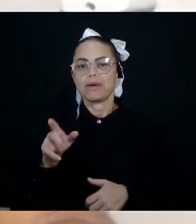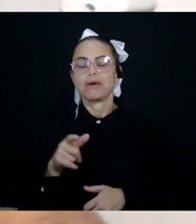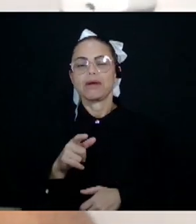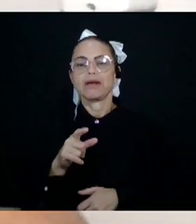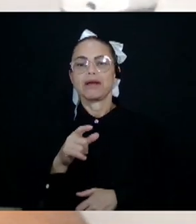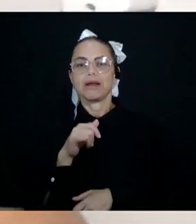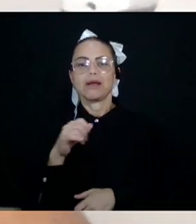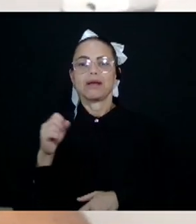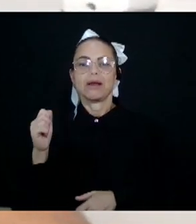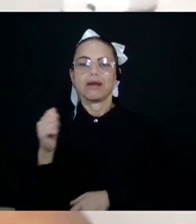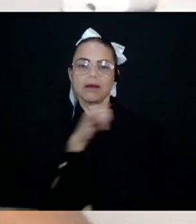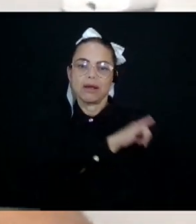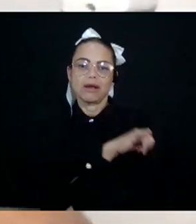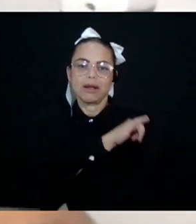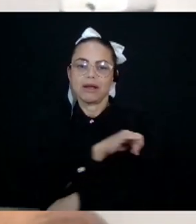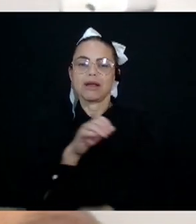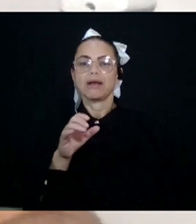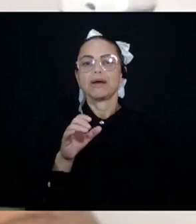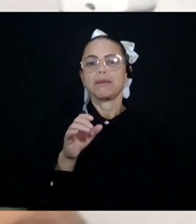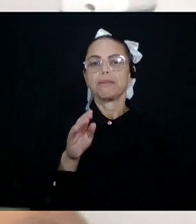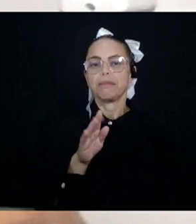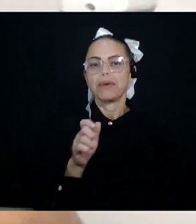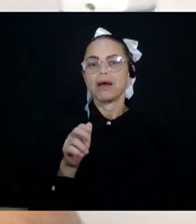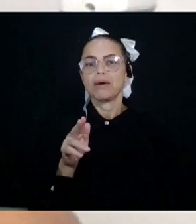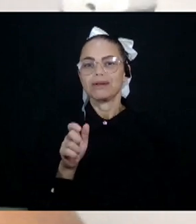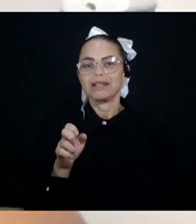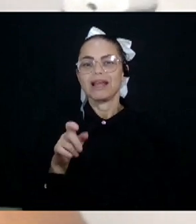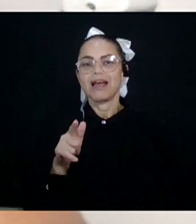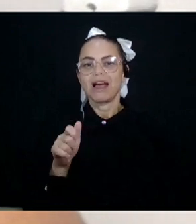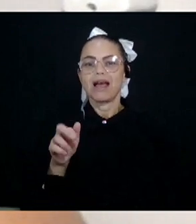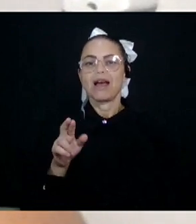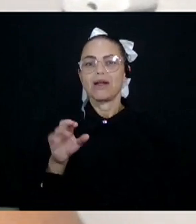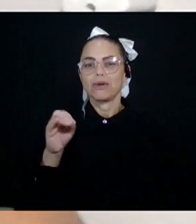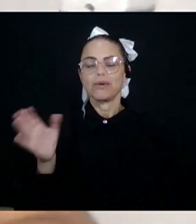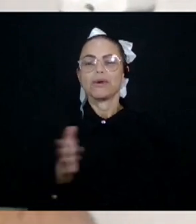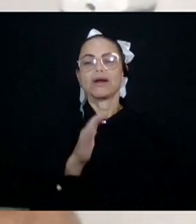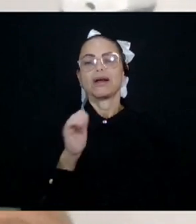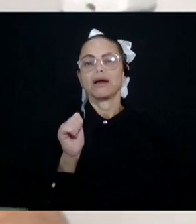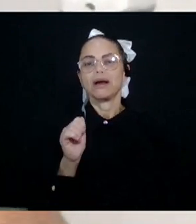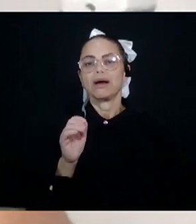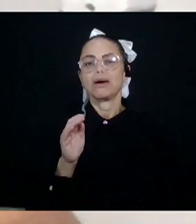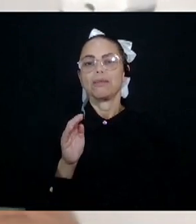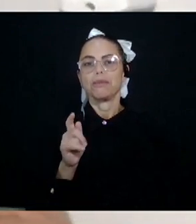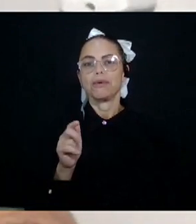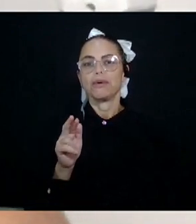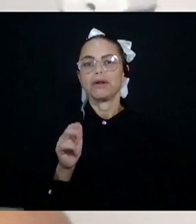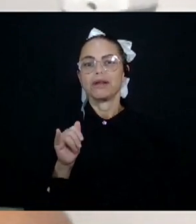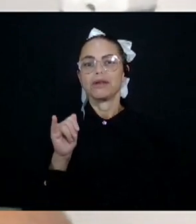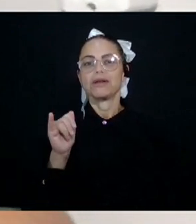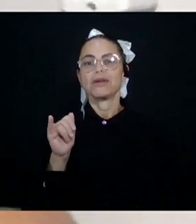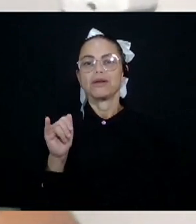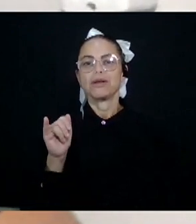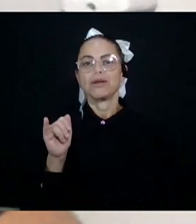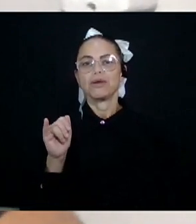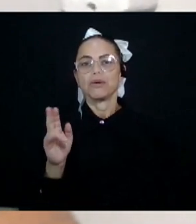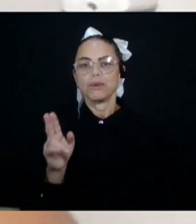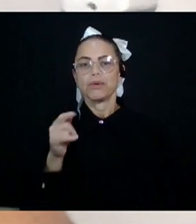falo com os amigos, quando perguntam, né? Como é que foi, como é que é lá e tal. Eu falo, eu desci para BC e parecia que nem tava no